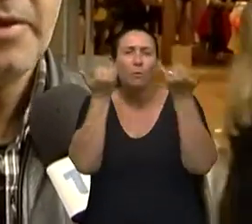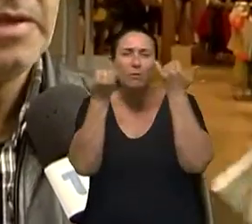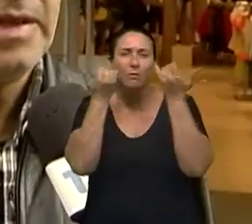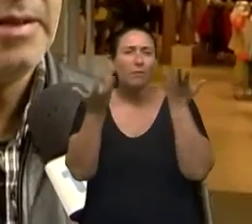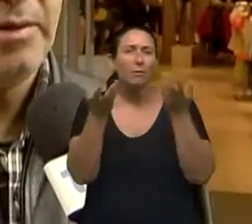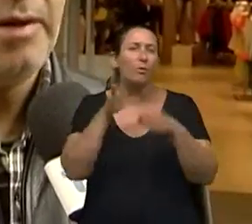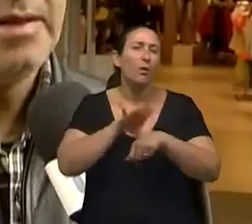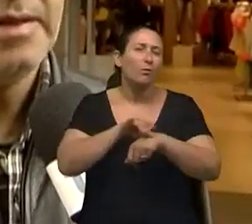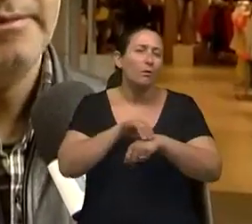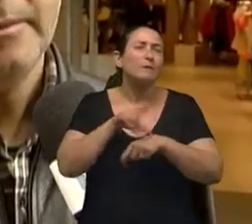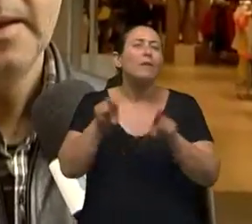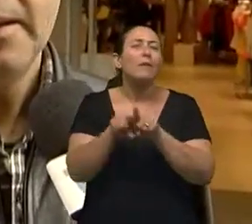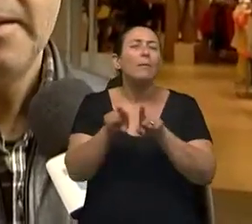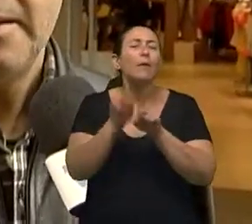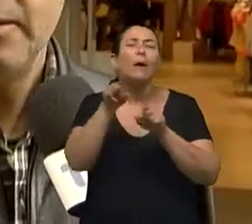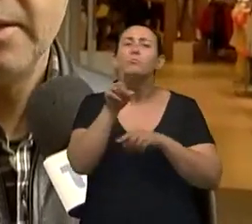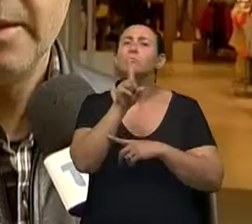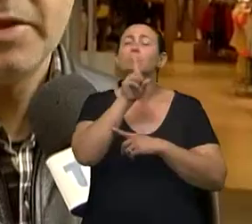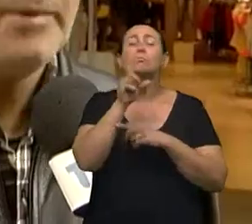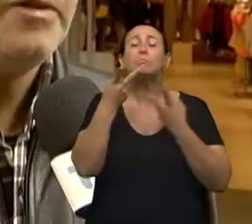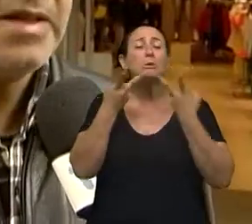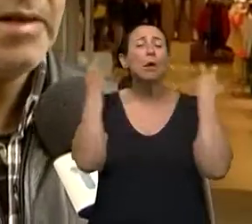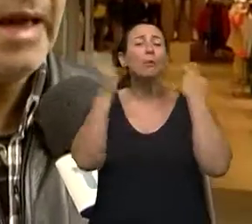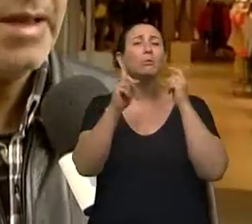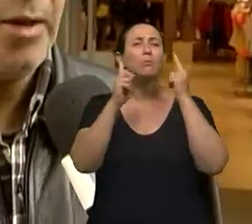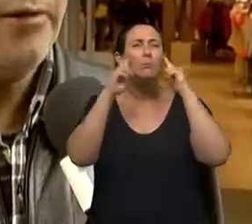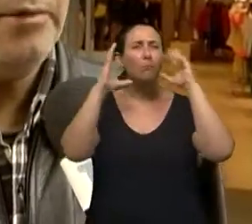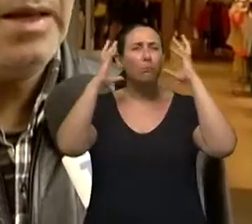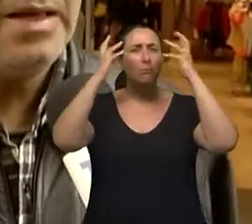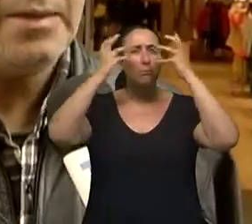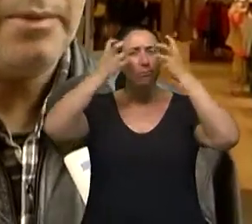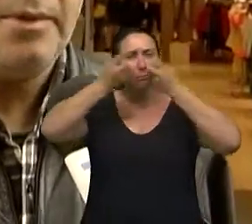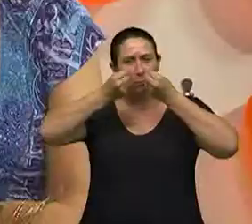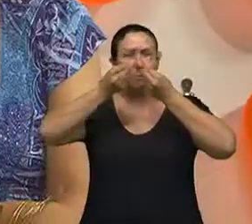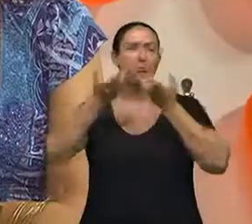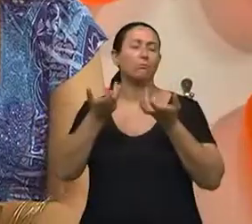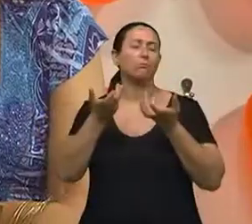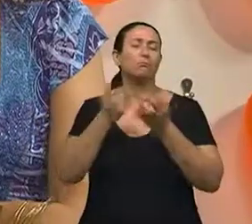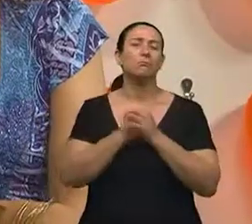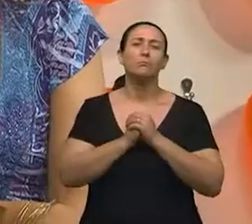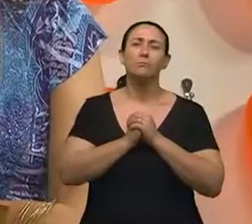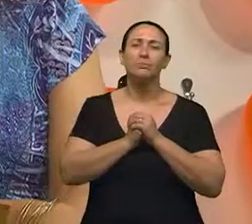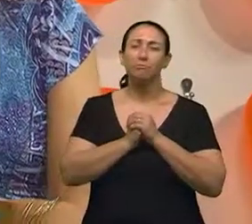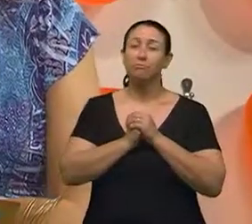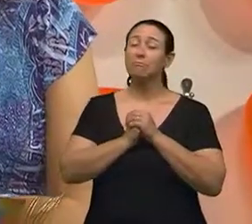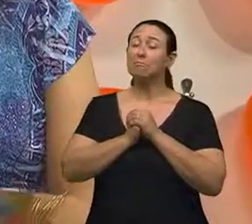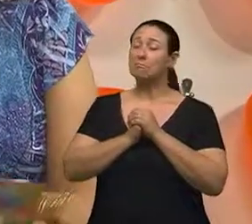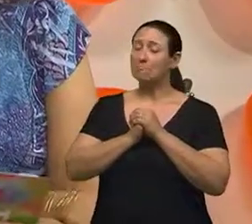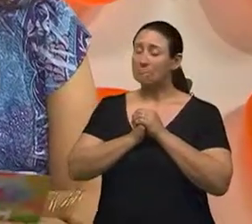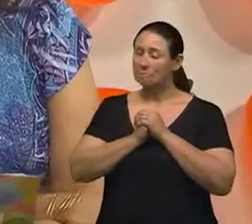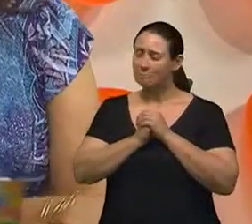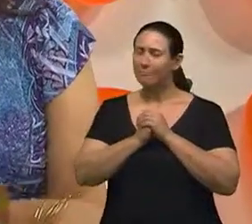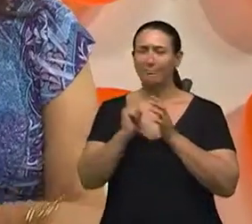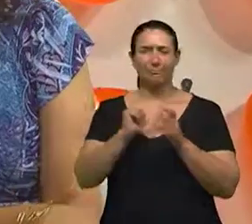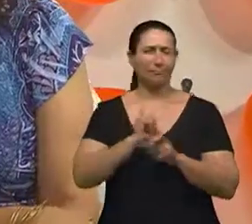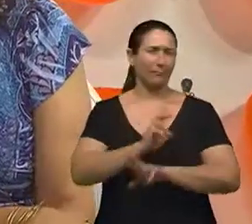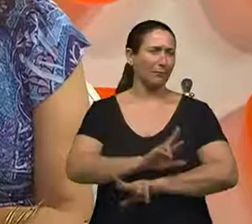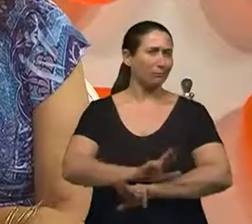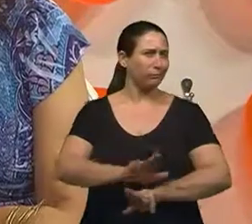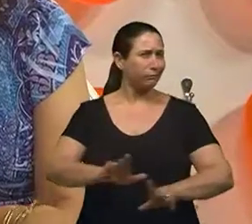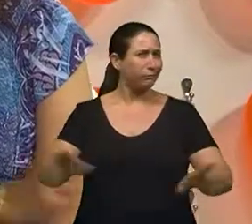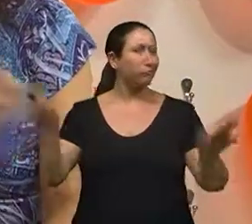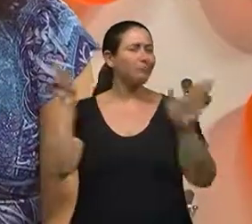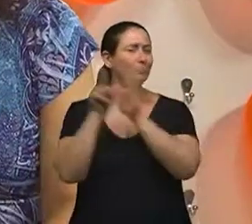essa doença realmente é silenciosa, se o exame de campo de visão ele resolve mesmo. Olha, são várias e